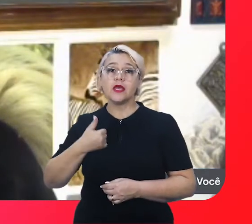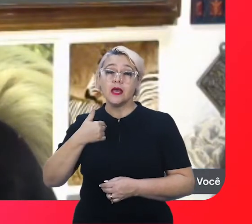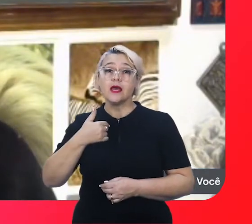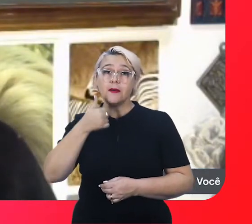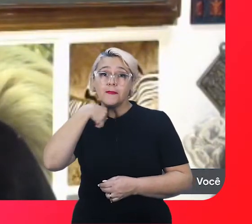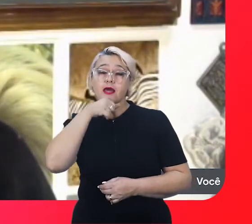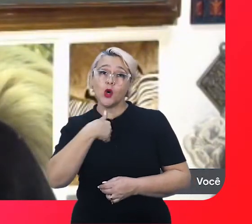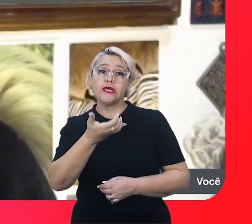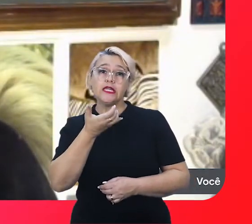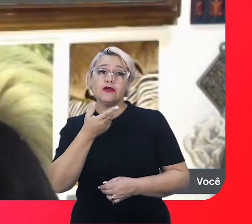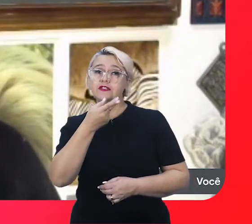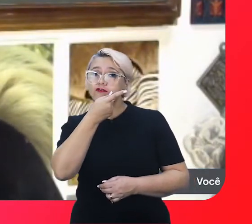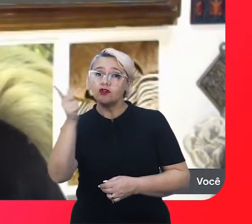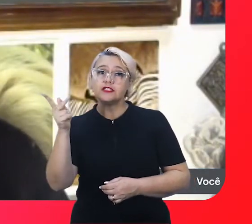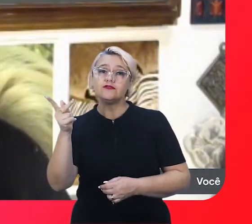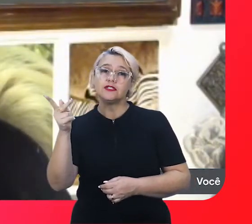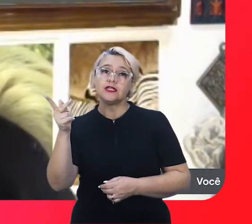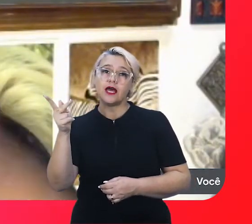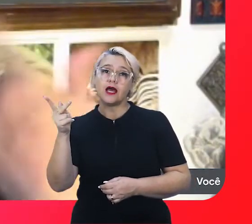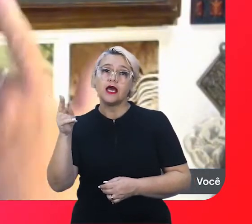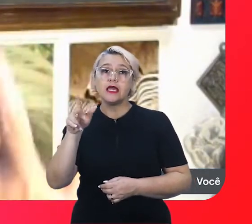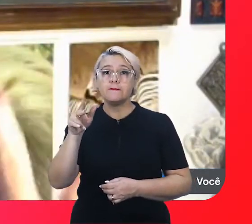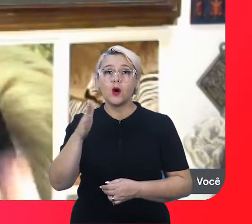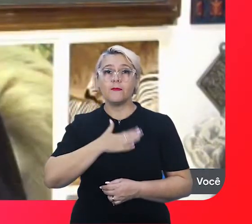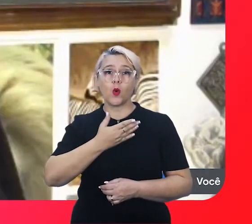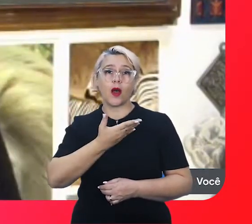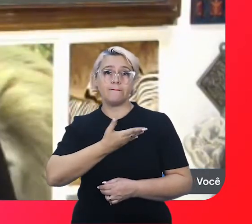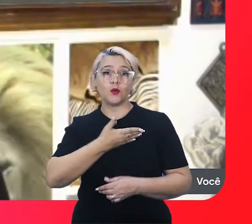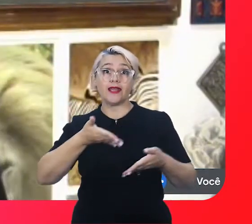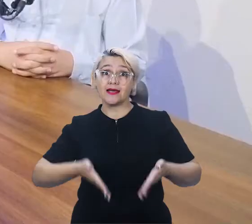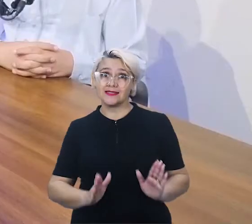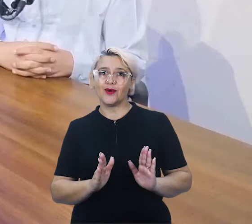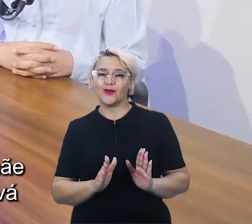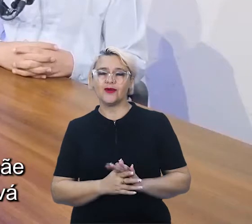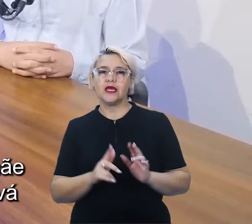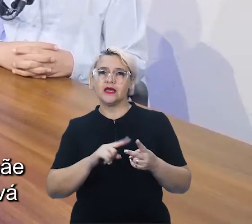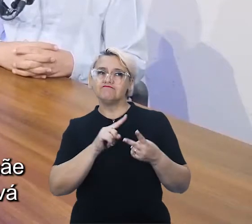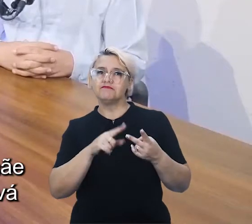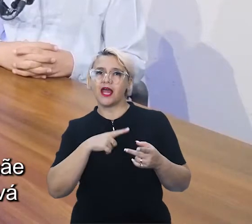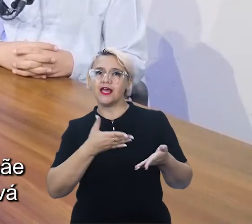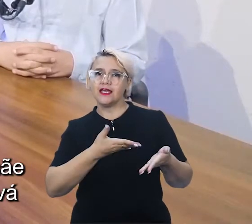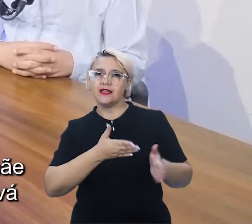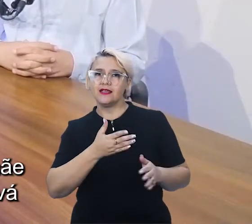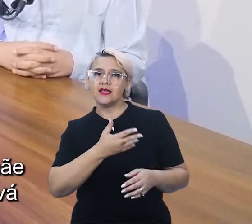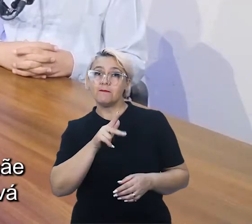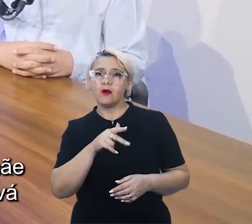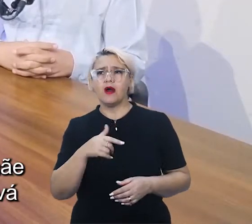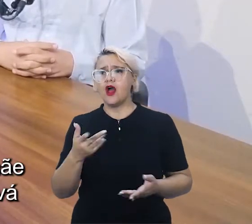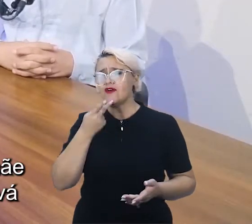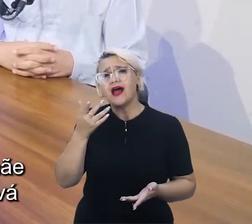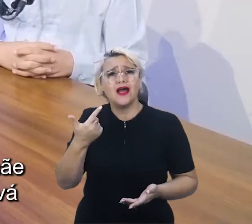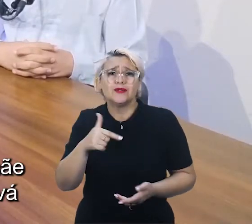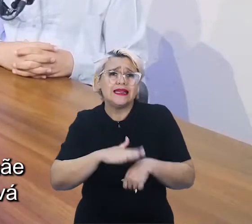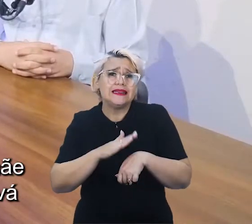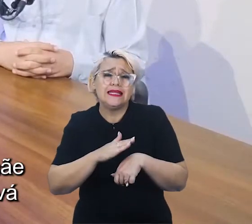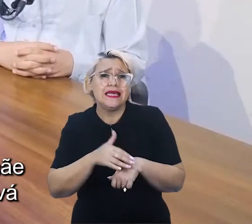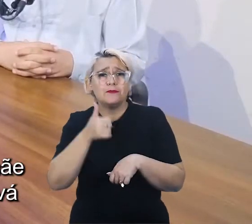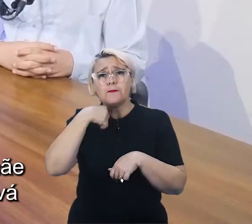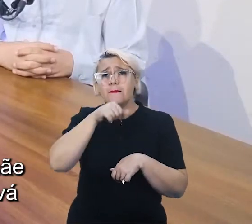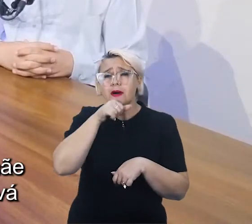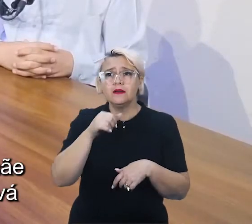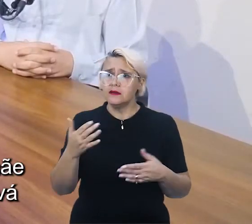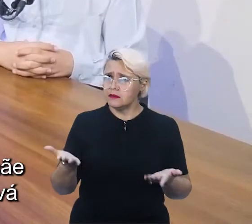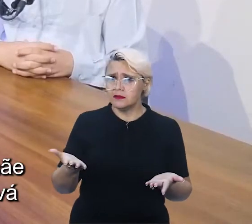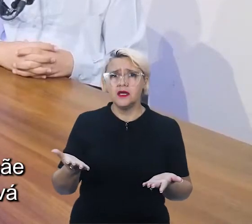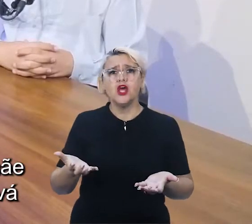queria que você fosse visitar o irmão do meu amigo que nasceu. Eu falei: ai, filho, não tenho tempo, mamãe não tem tempo.